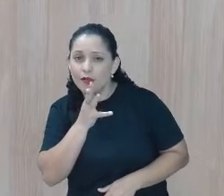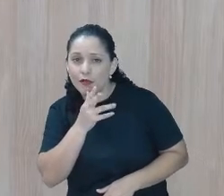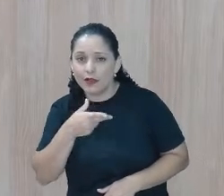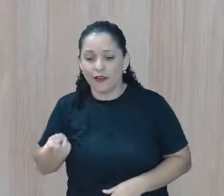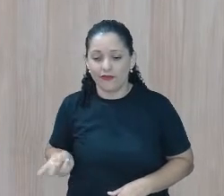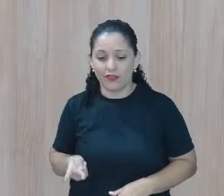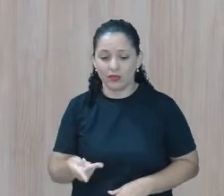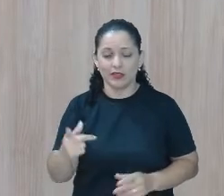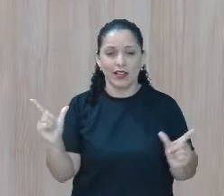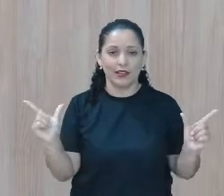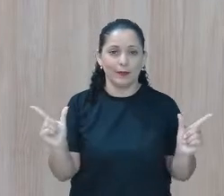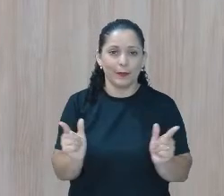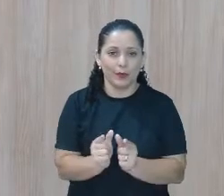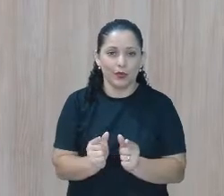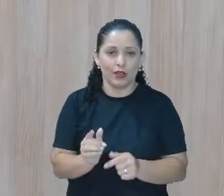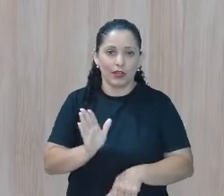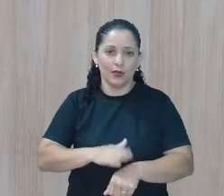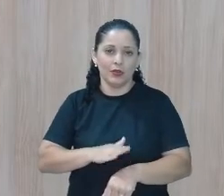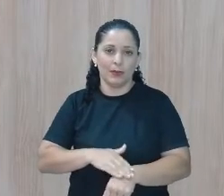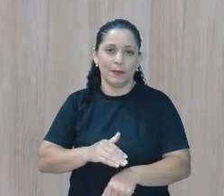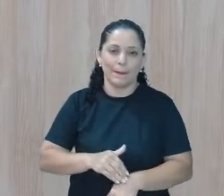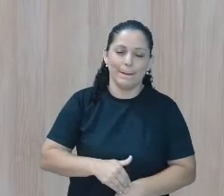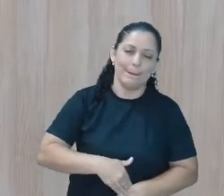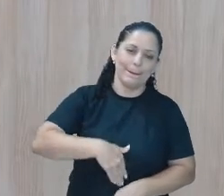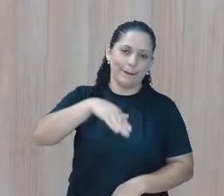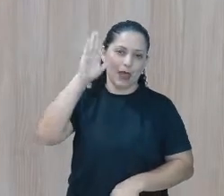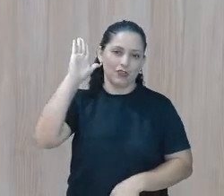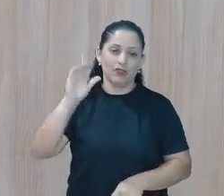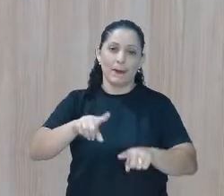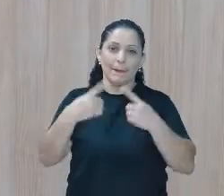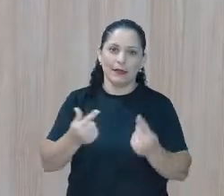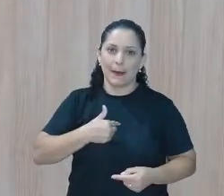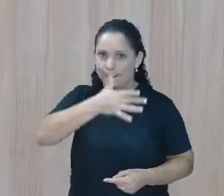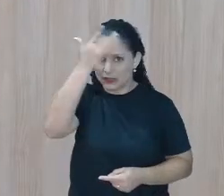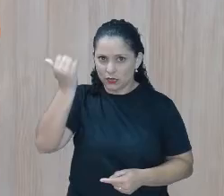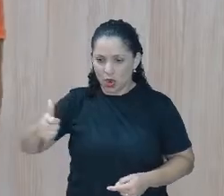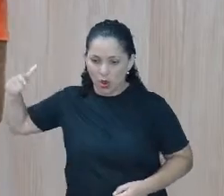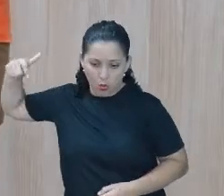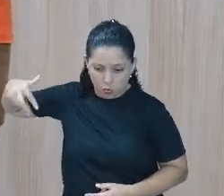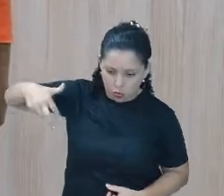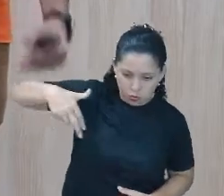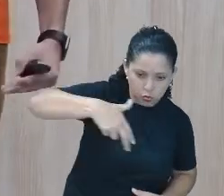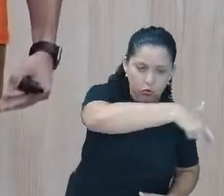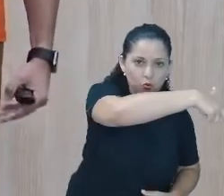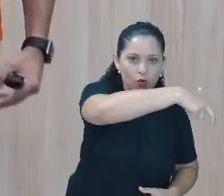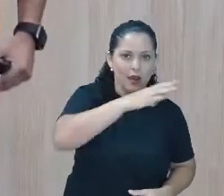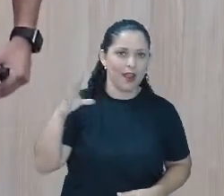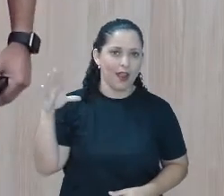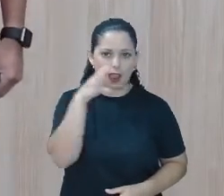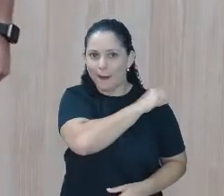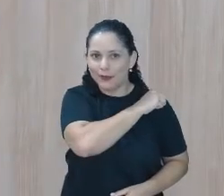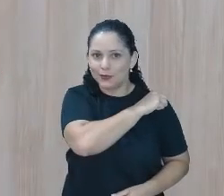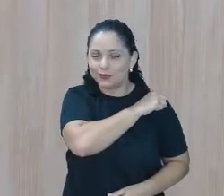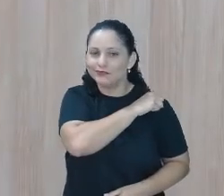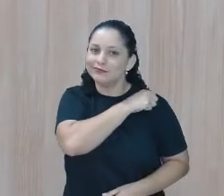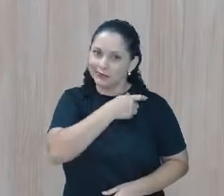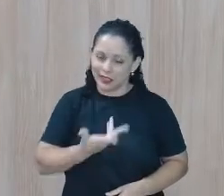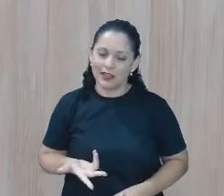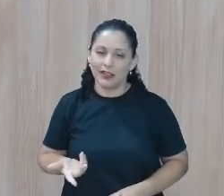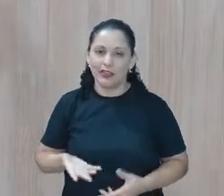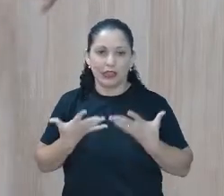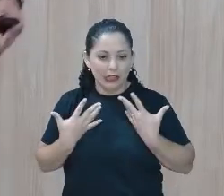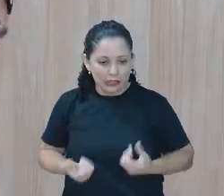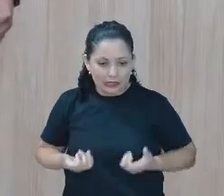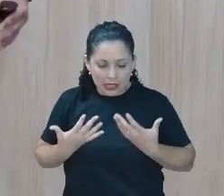é menor e o tempo ela é maior. Se eu dou-lhe uma carreira para chegar ao meu destino, se eu, claro,